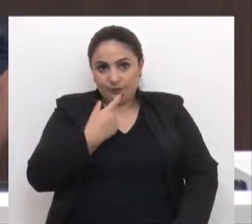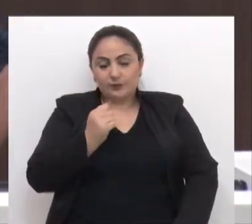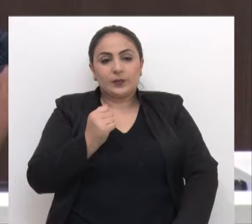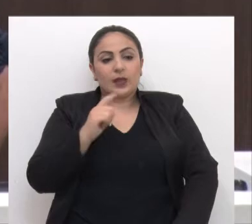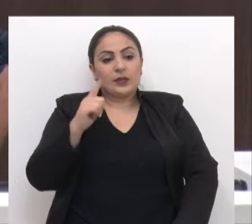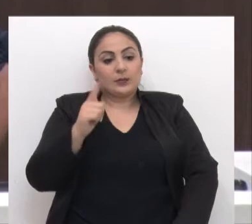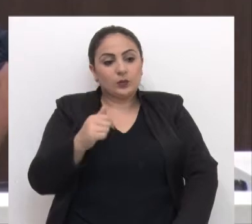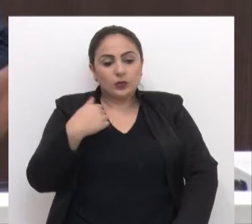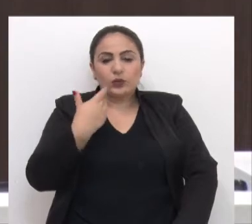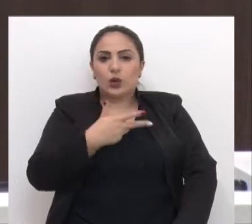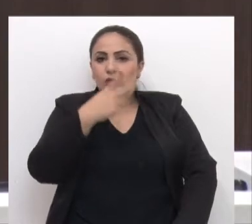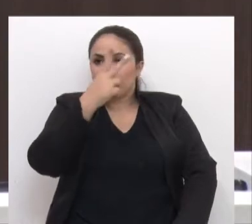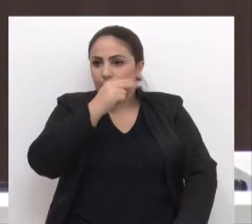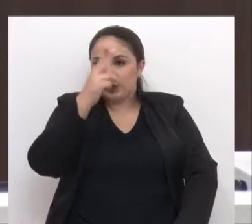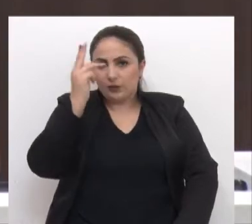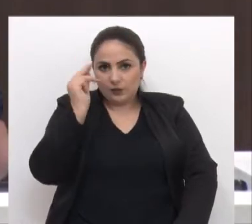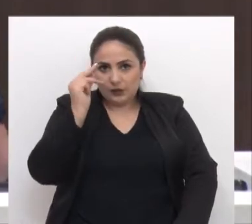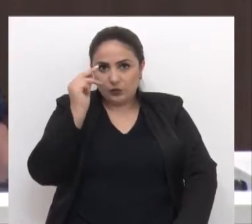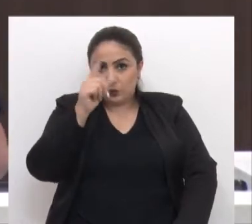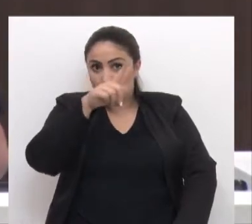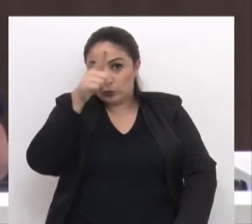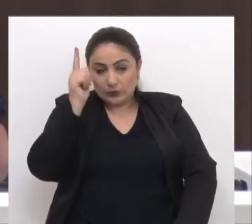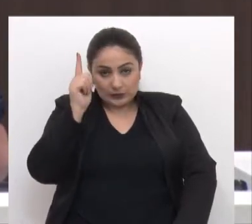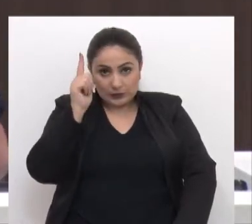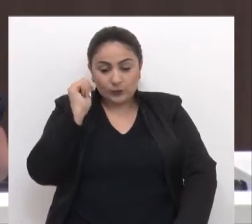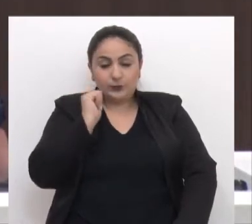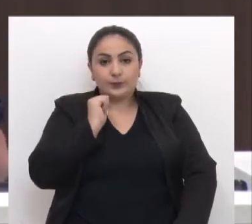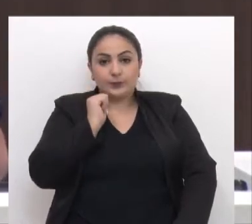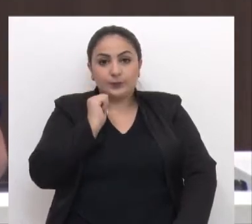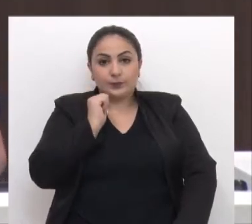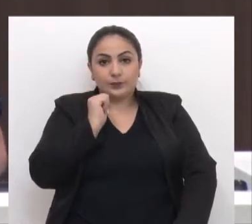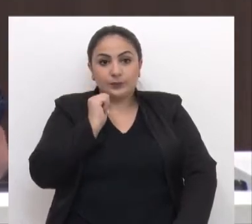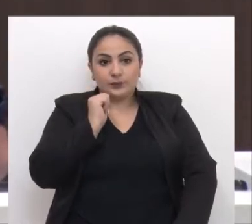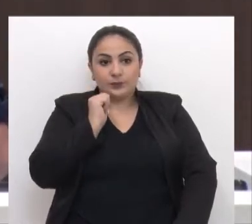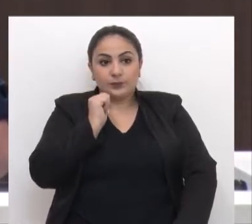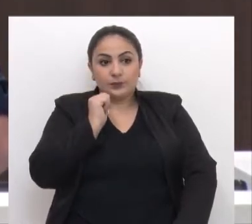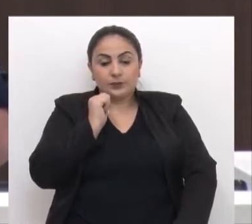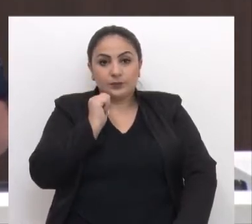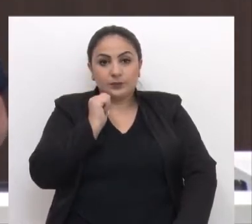remédio, aí o nosso prefeito Luciano Azevedo